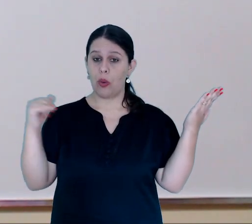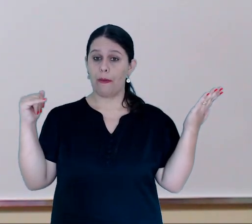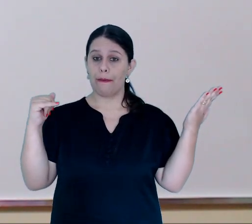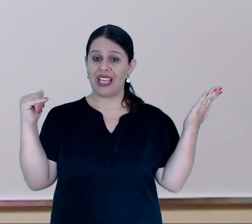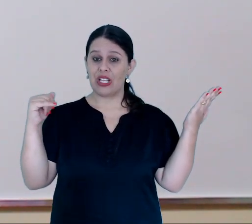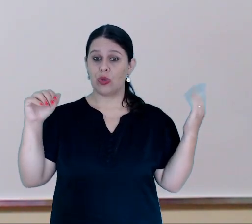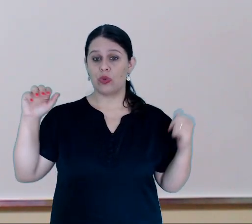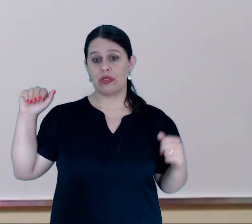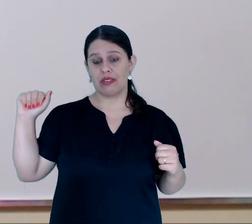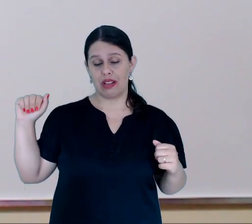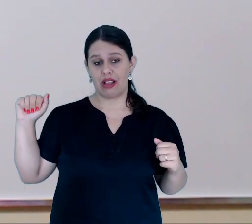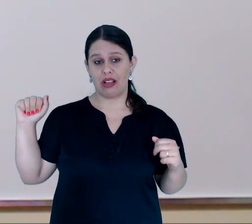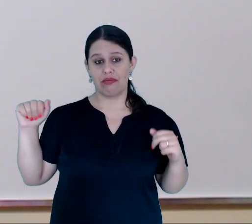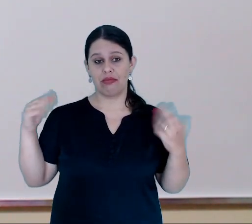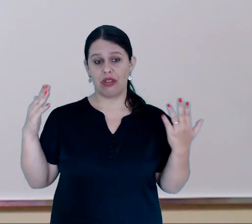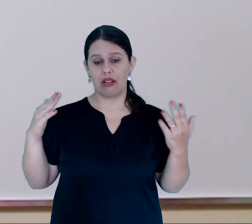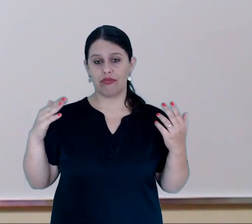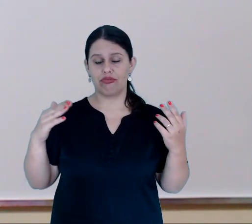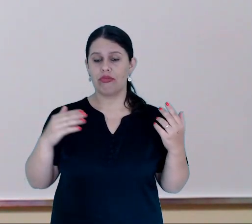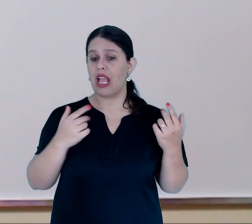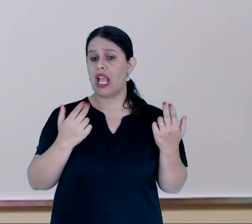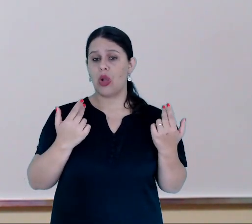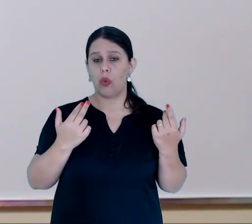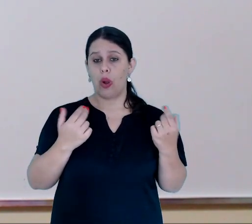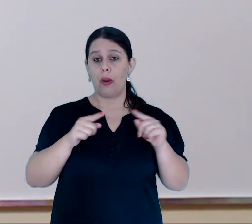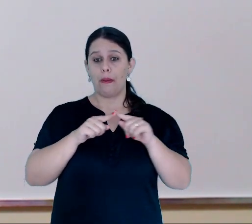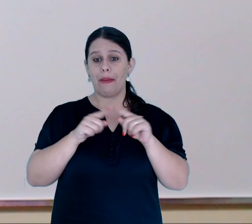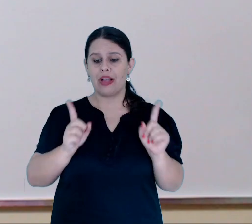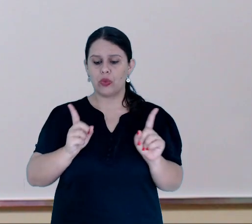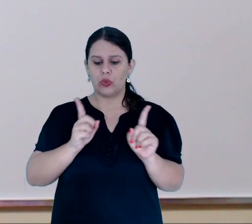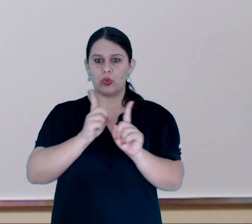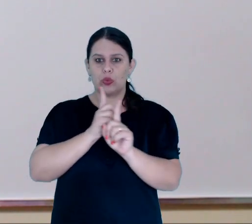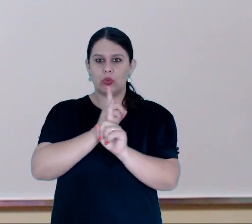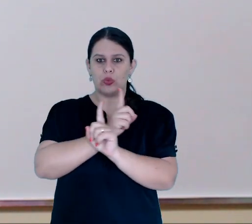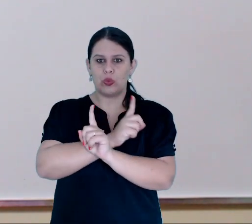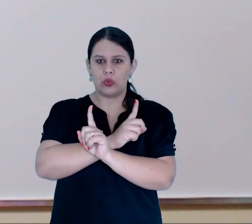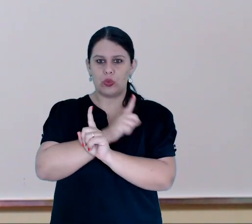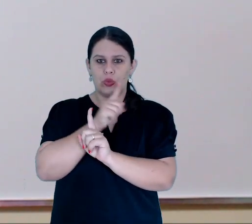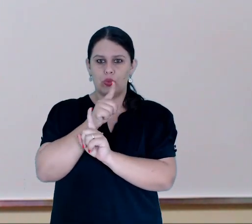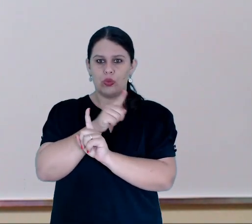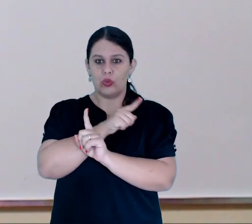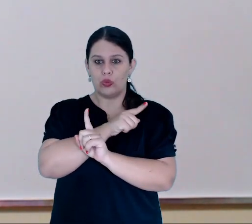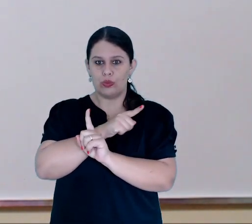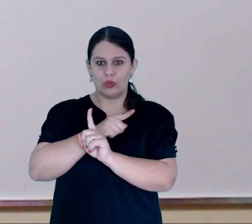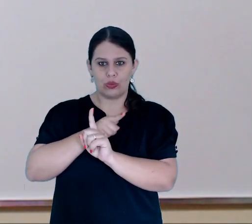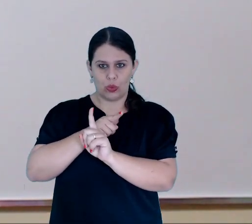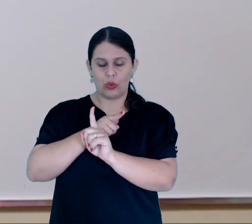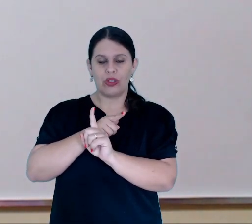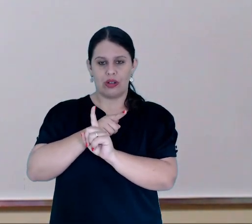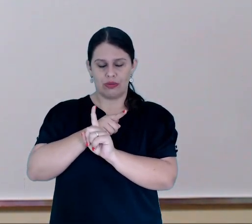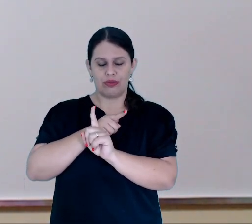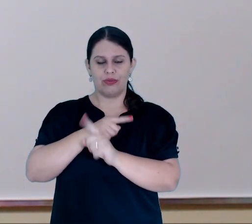vetor menos A é um vetor igualzinho àquele Porém,